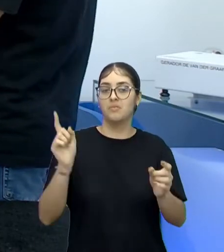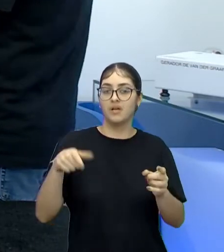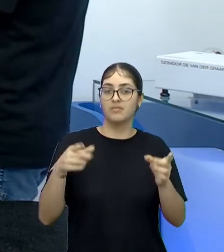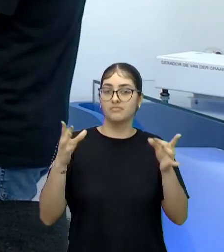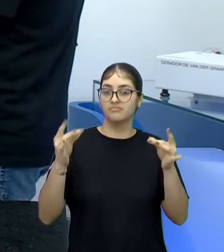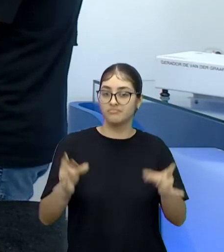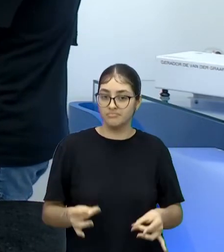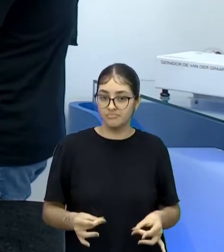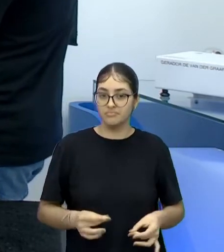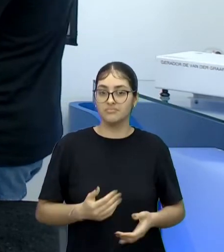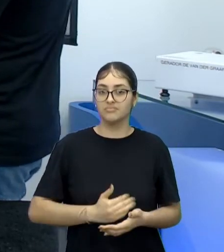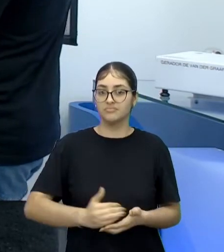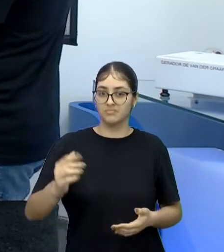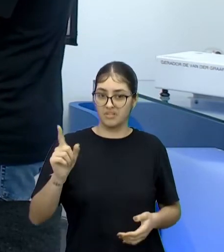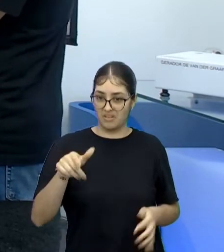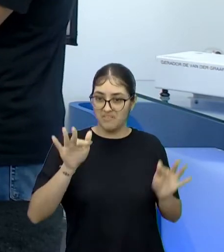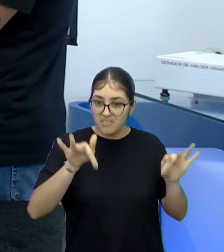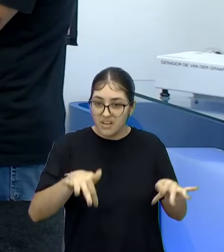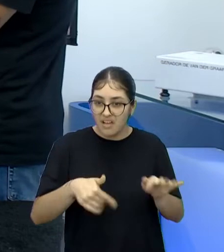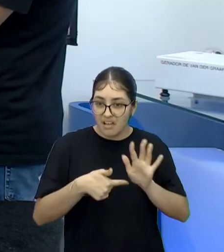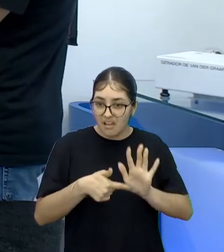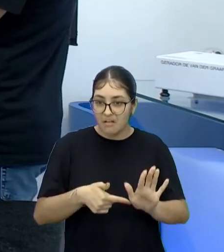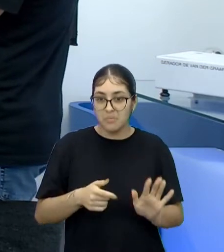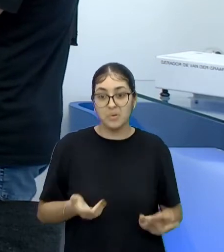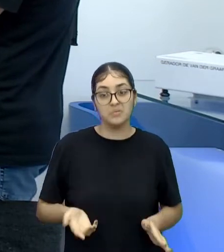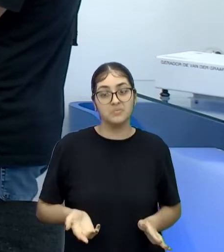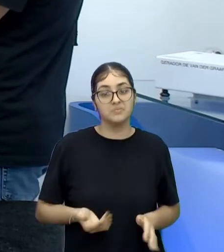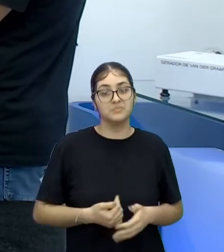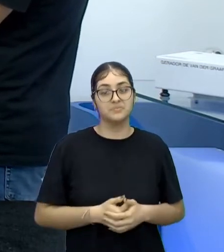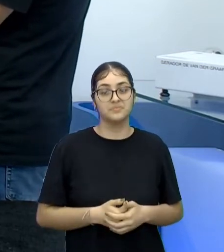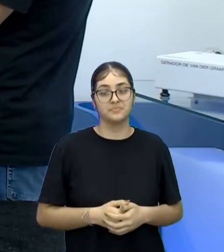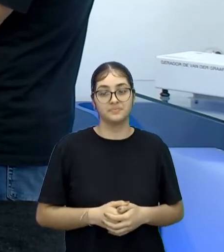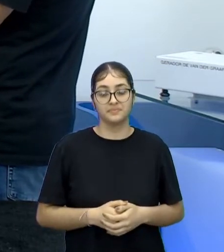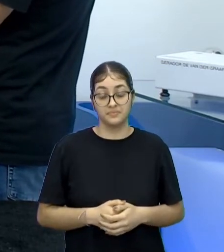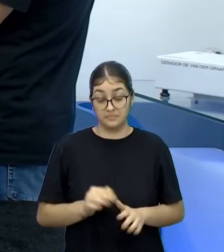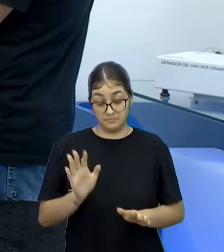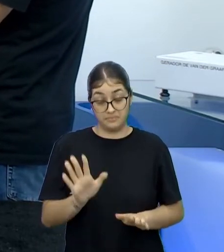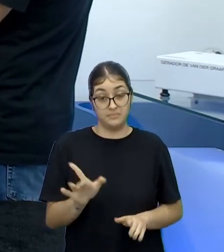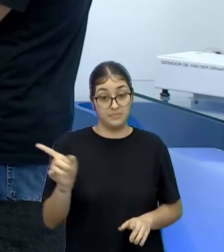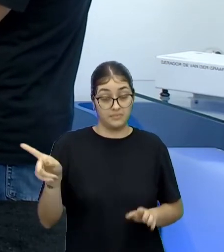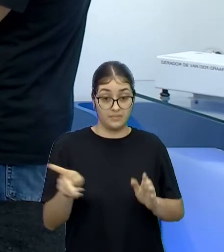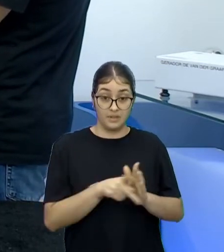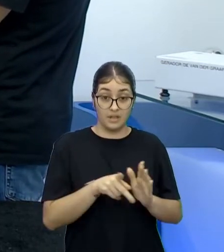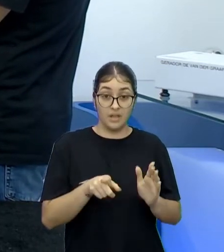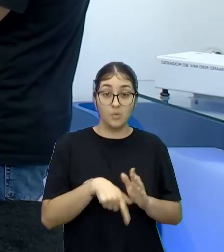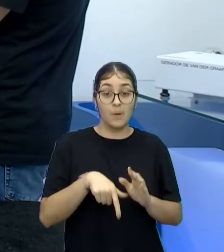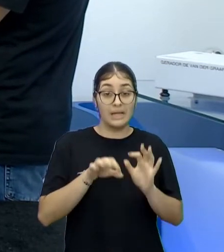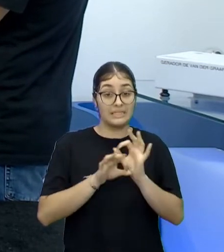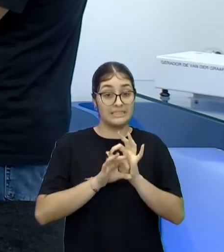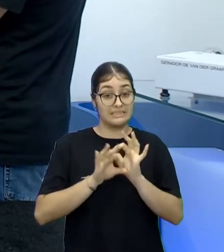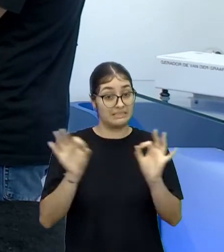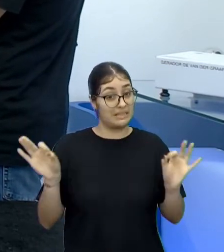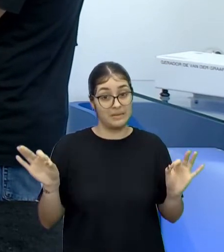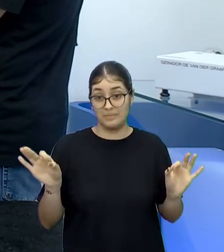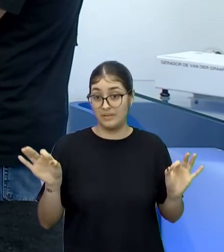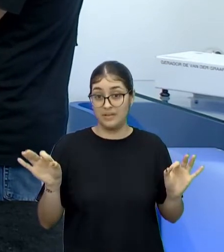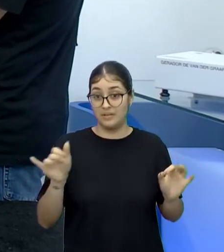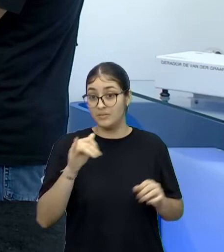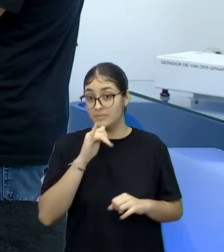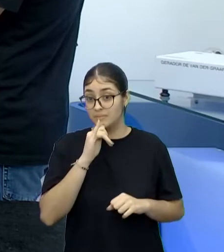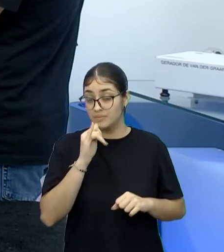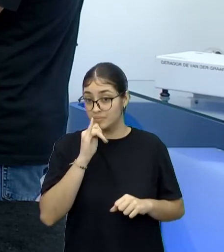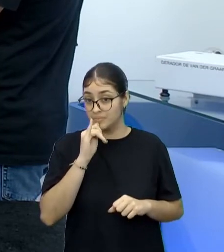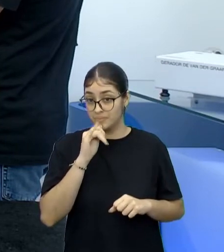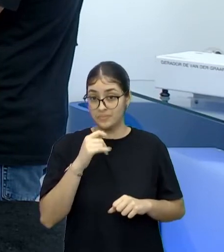descritos o início e o fim. O fim é descrito? No caso aqui a gente vai fazer, essa programação não é tão simples, né? Então, por